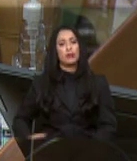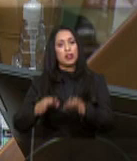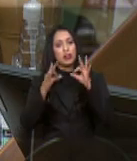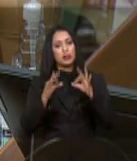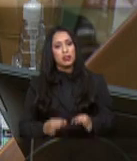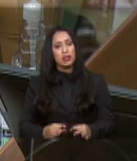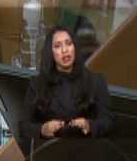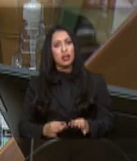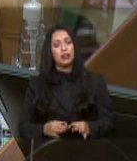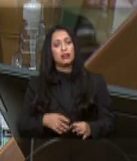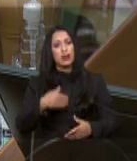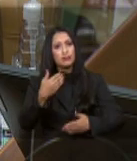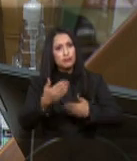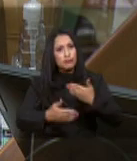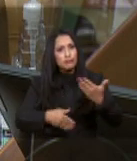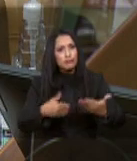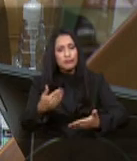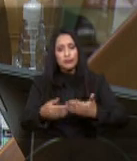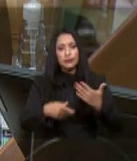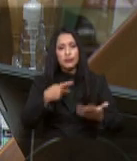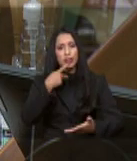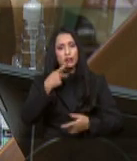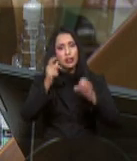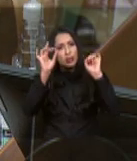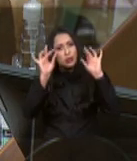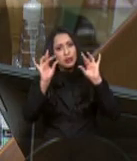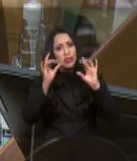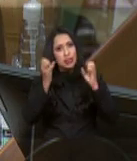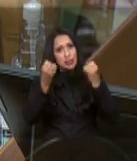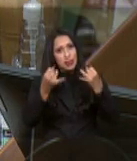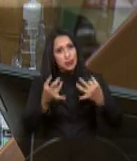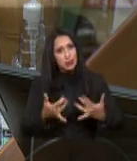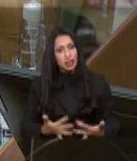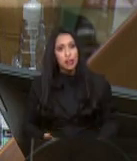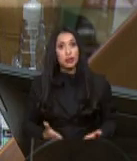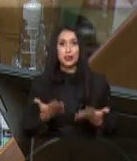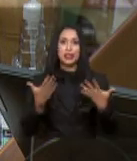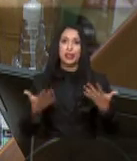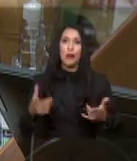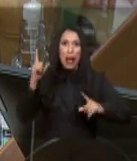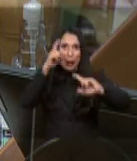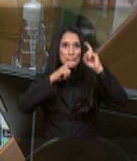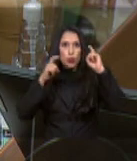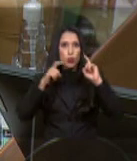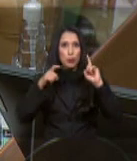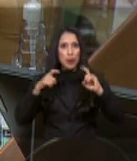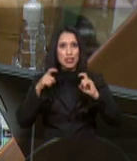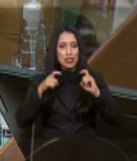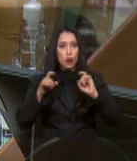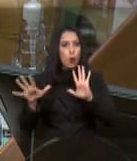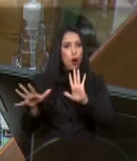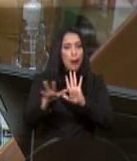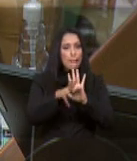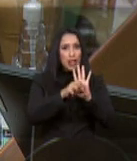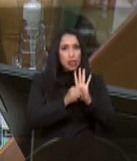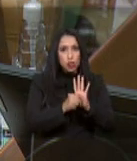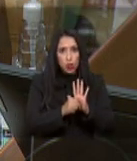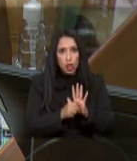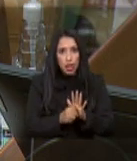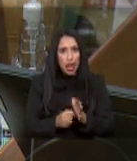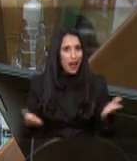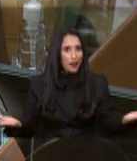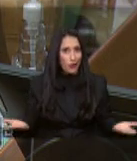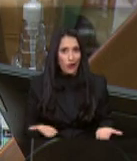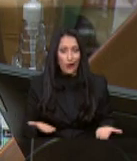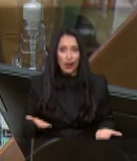aí ele vai dizendo e comparando o que se tinha. Portanto, a preocupação com a Amazônia não é nova,